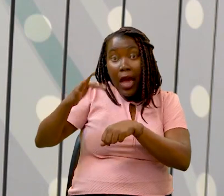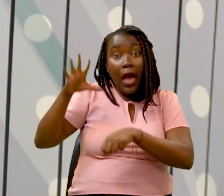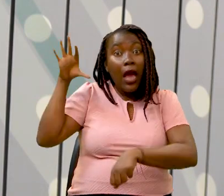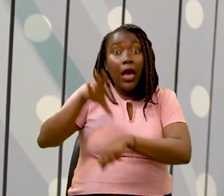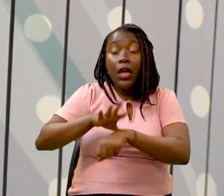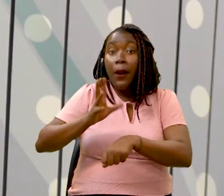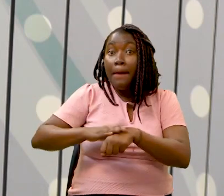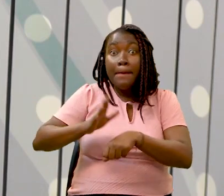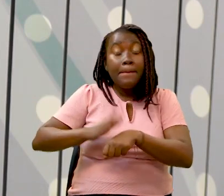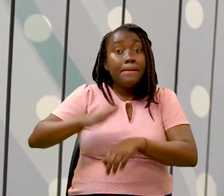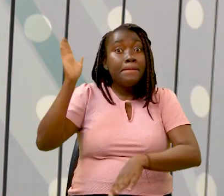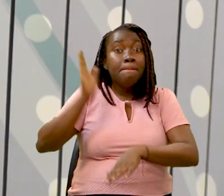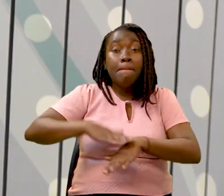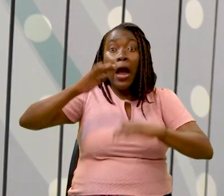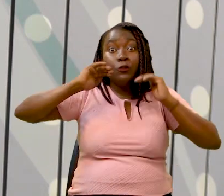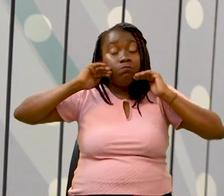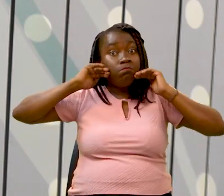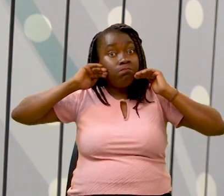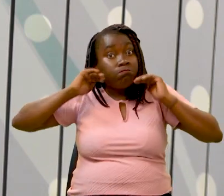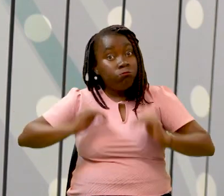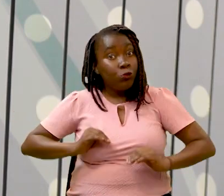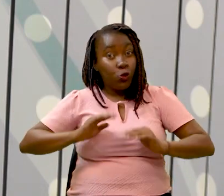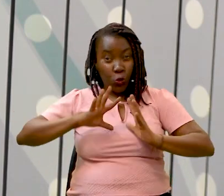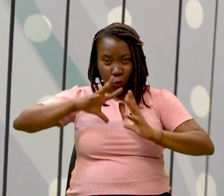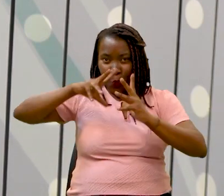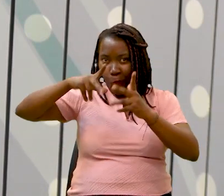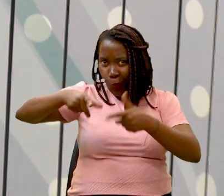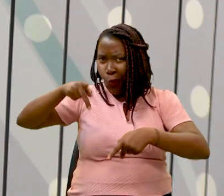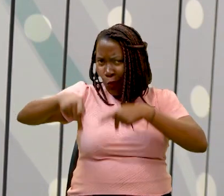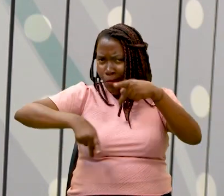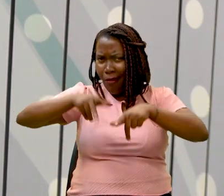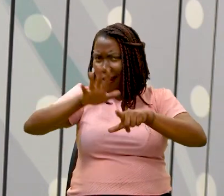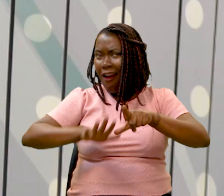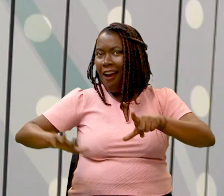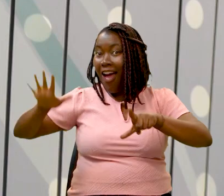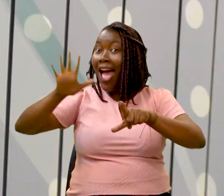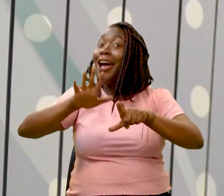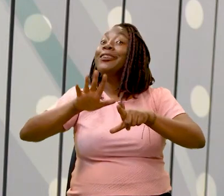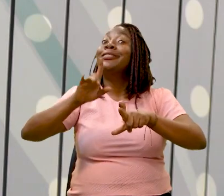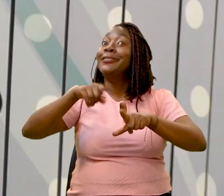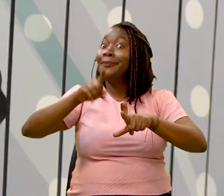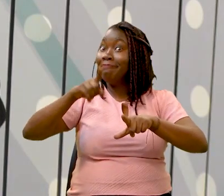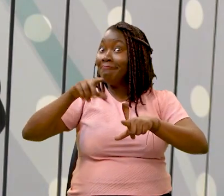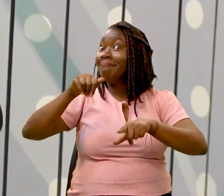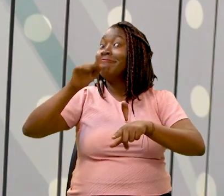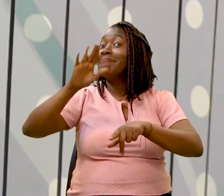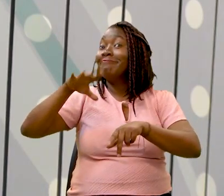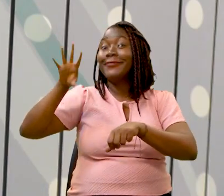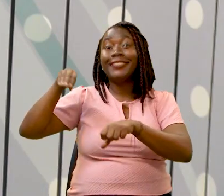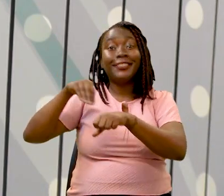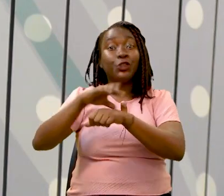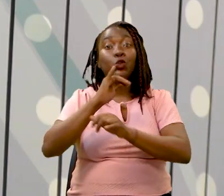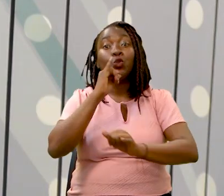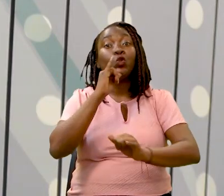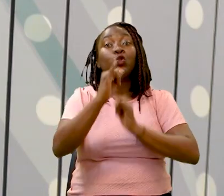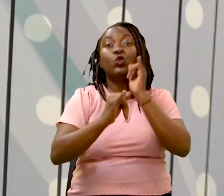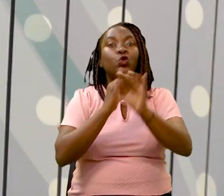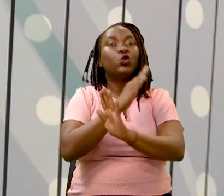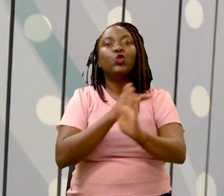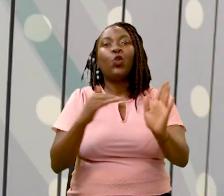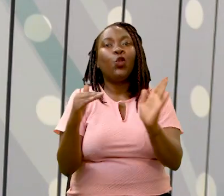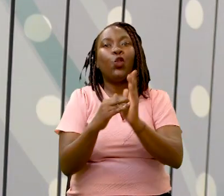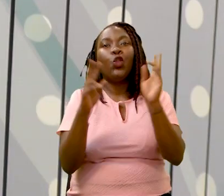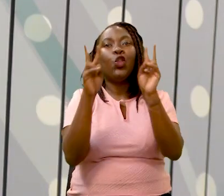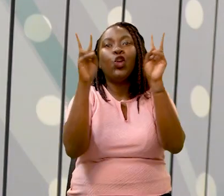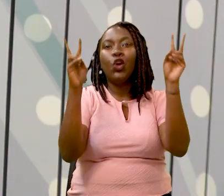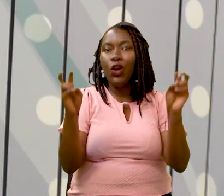mais incapacitantes no mundo entre a população em geral? Pois é, quem vai trazer todas essas informações sobre